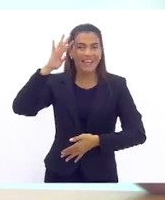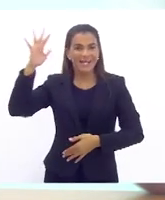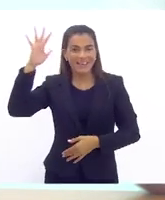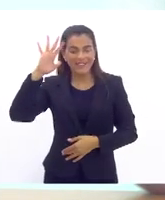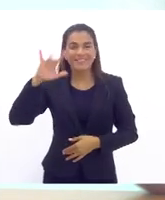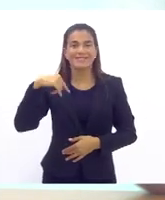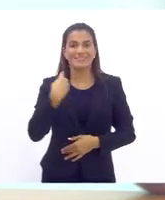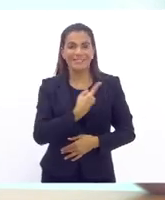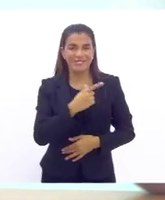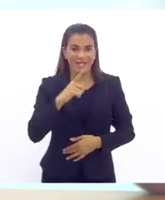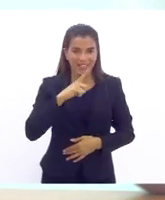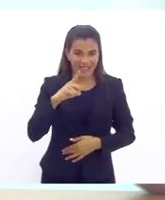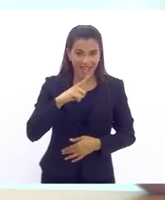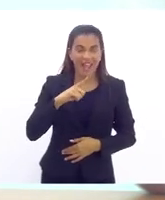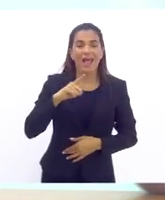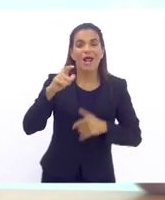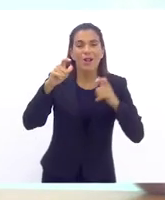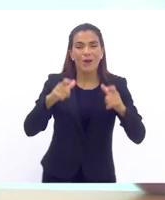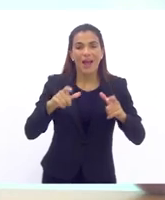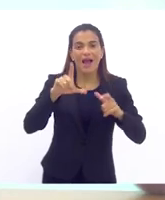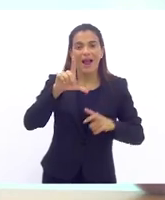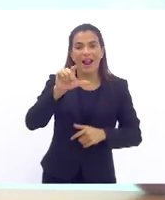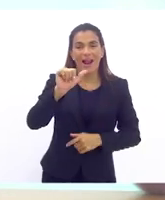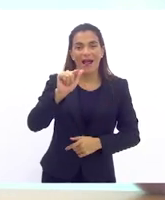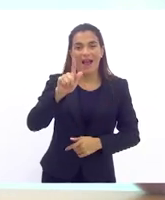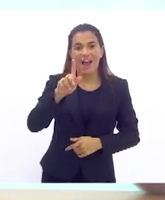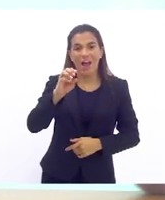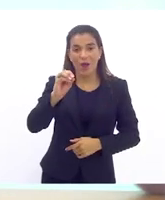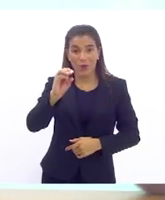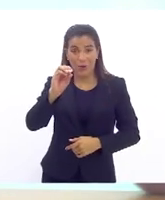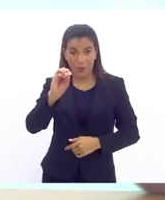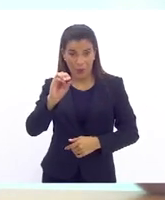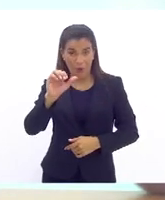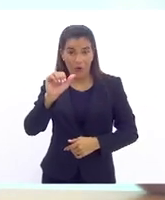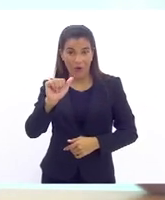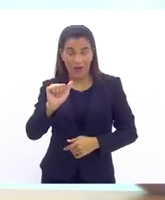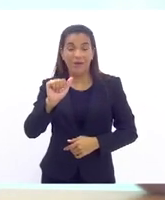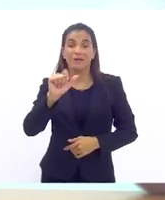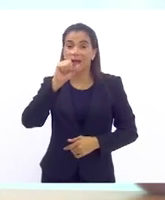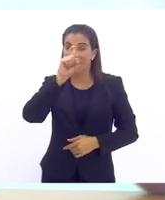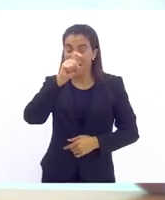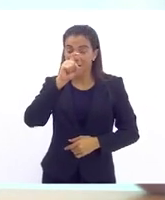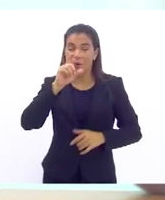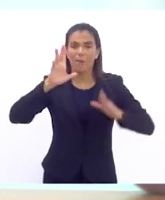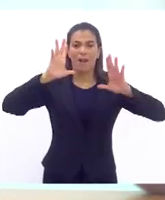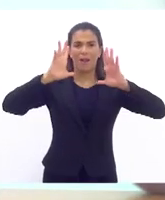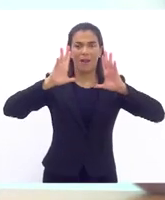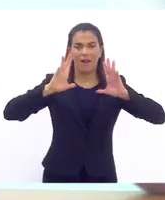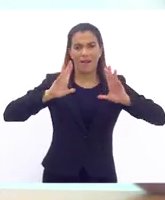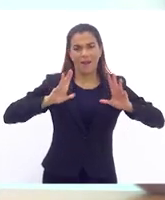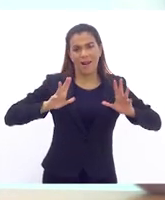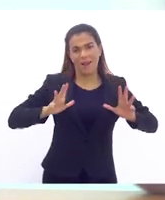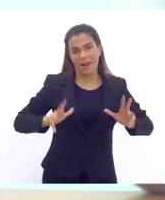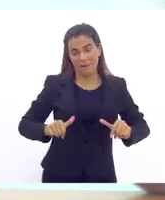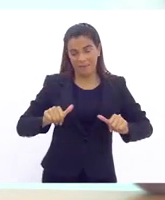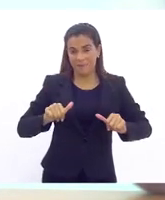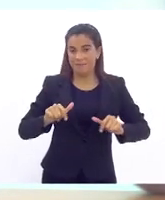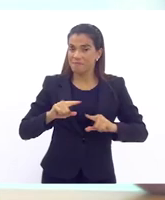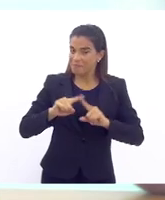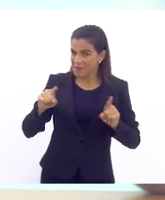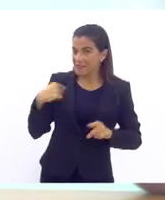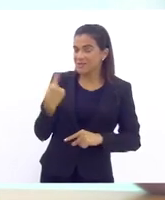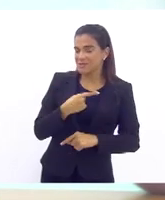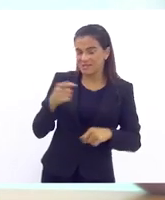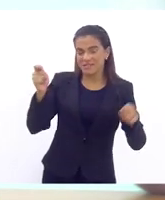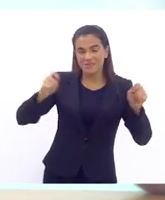ter de fato a Lagoa de Araruama 100% despoluída que a gente sabe que é um verdadeiro desafio mas é algo que a gente tem que sonhar